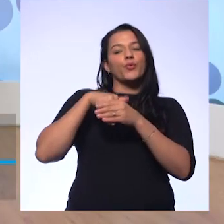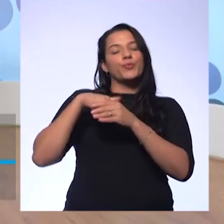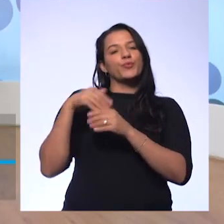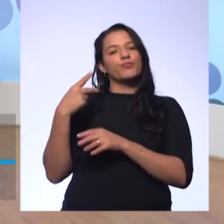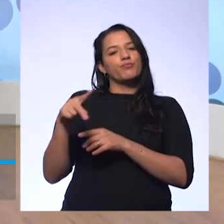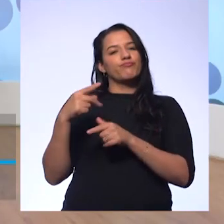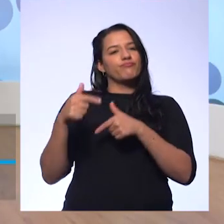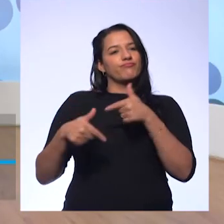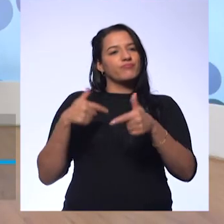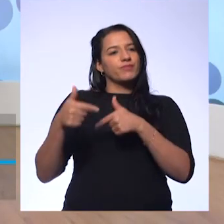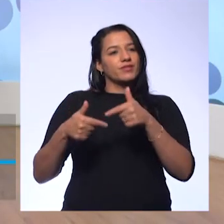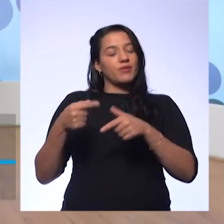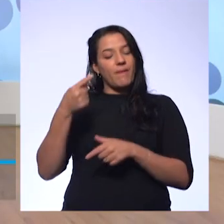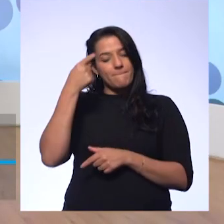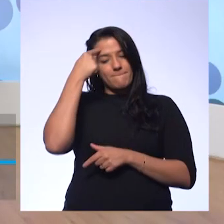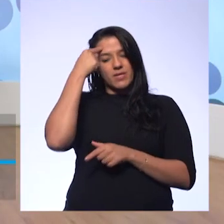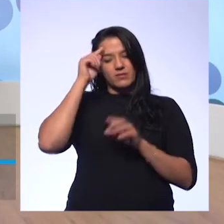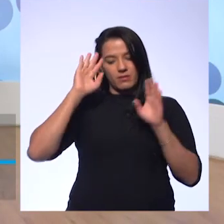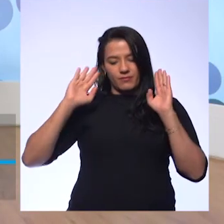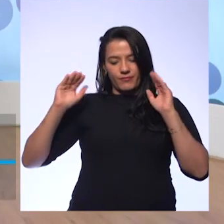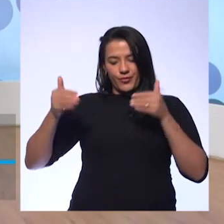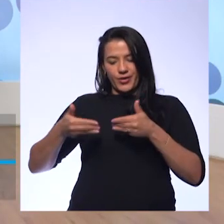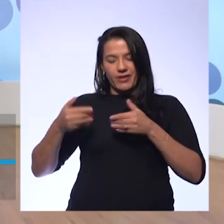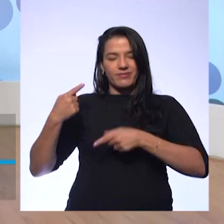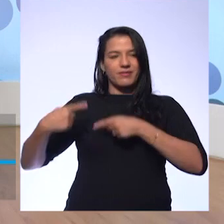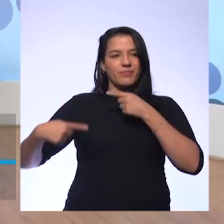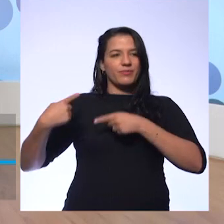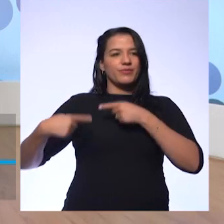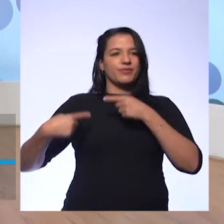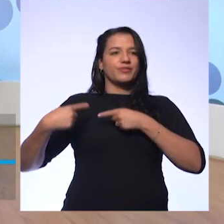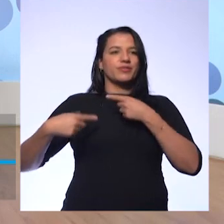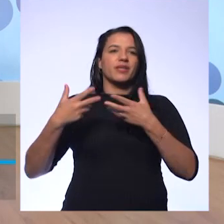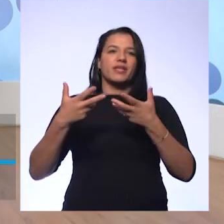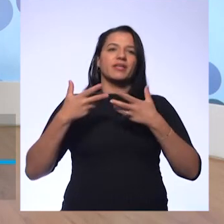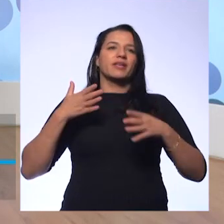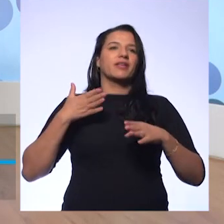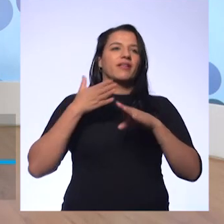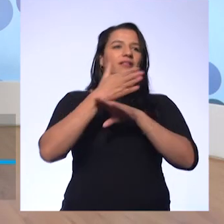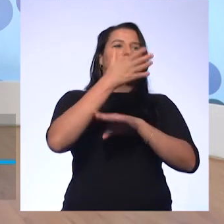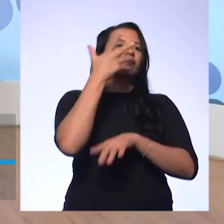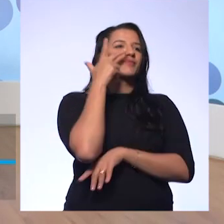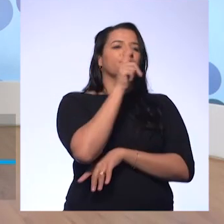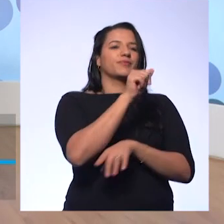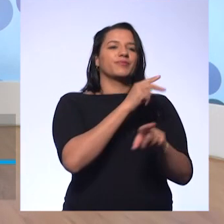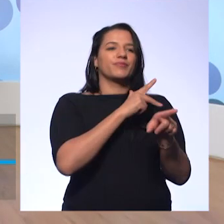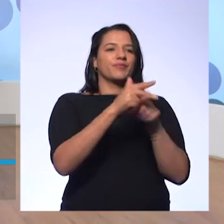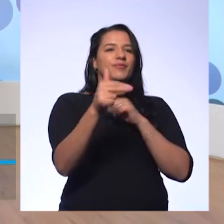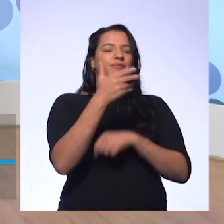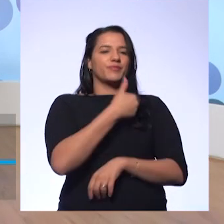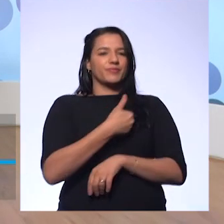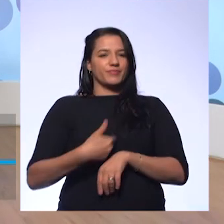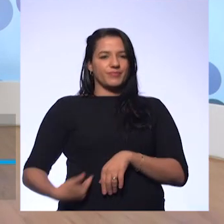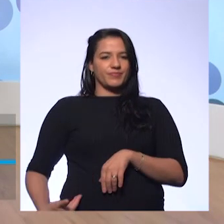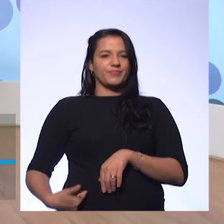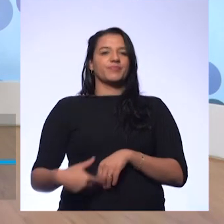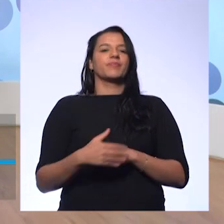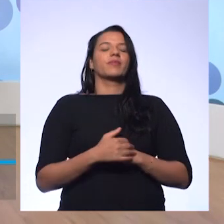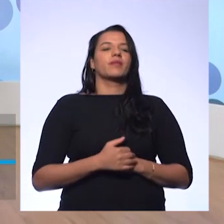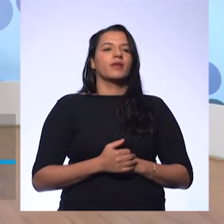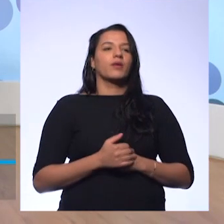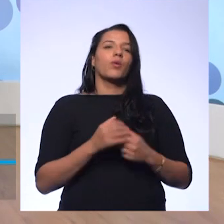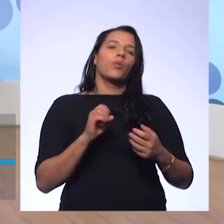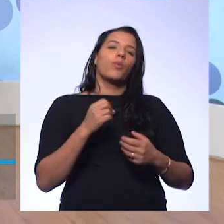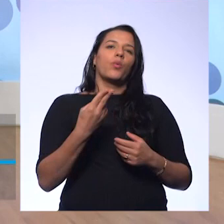mais políticas, voltadas para ele alcançar o poder, do que realmente construir